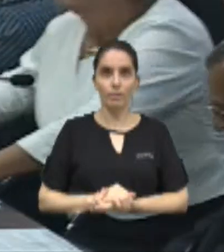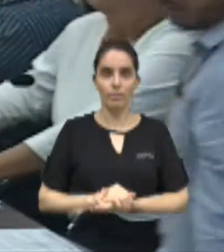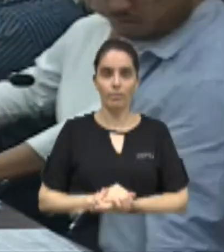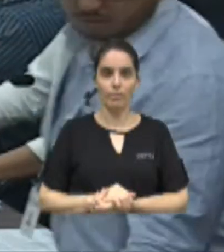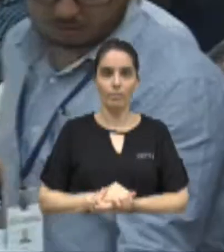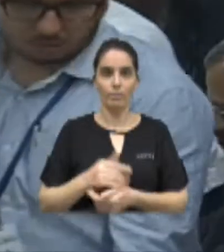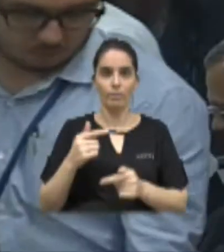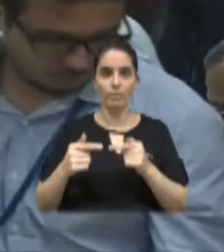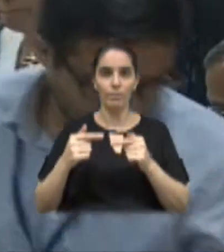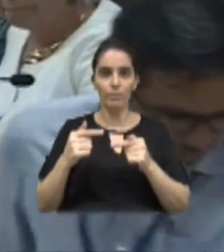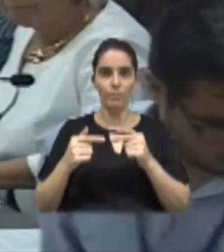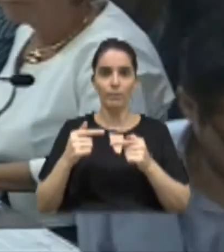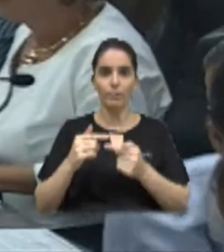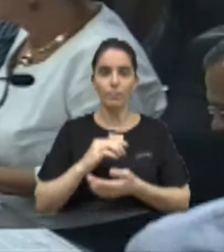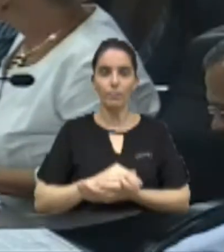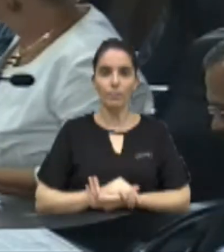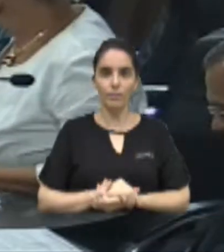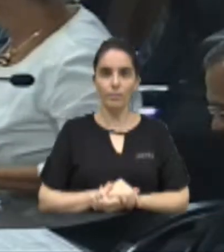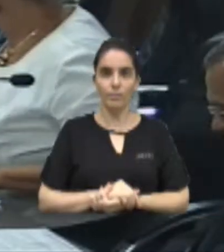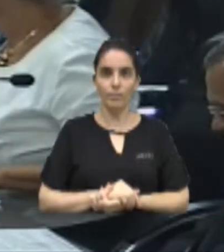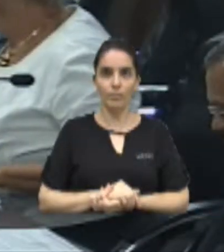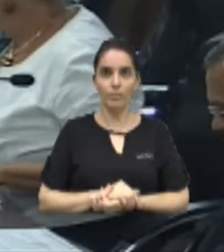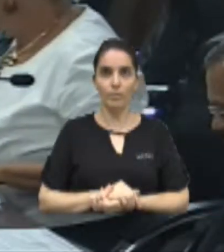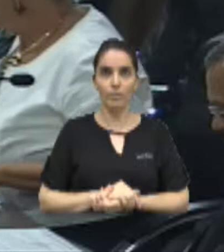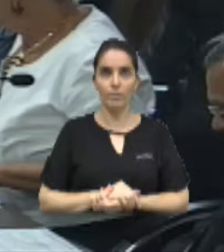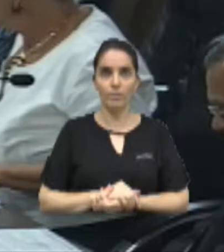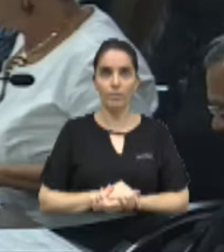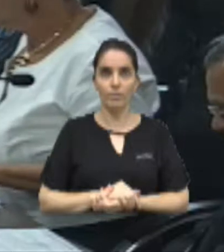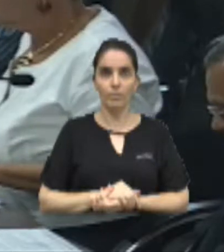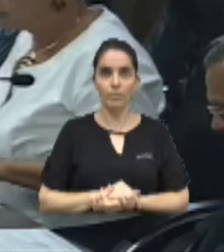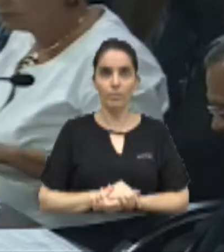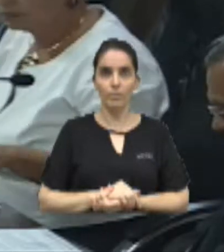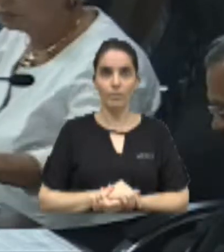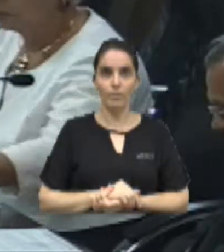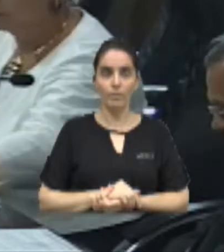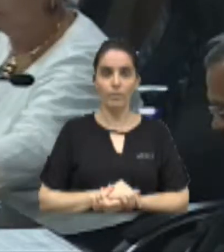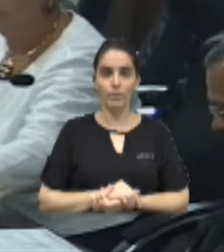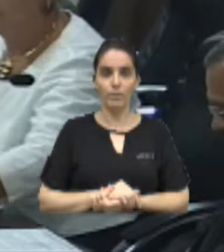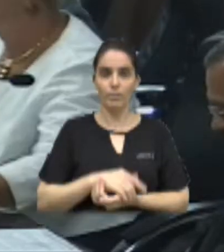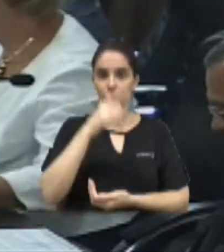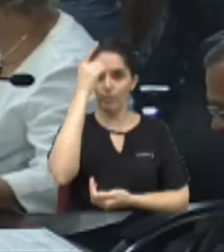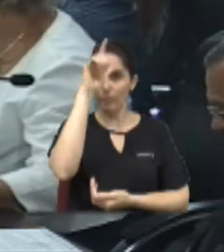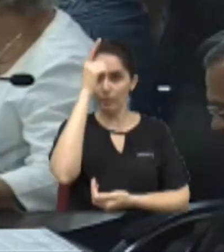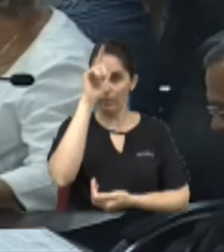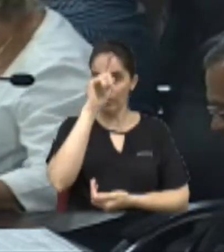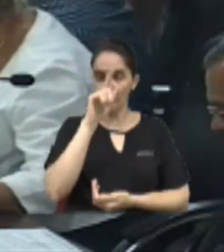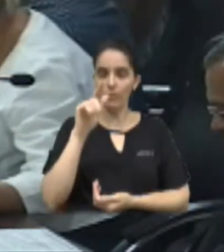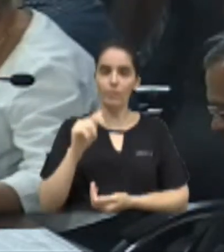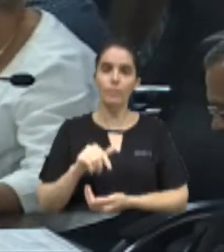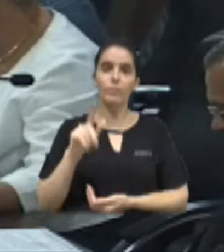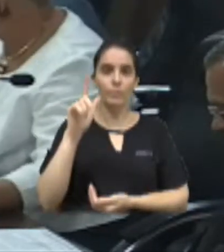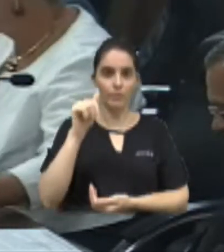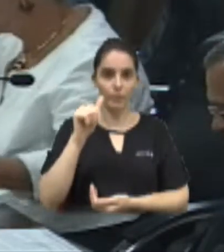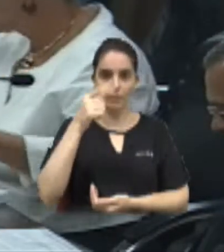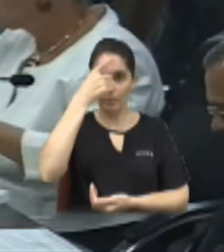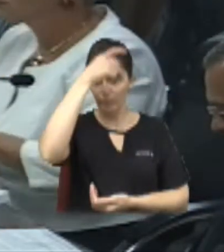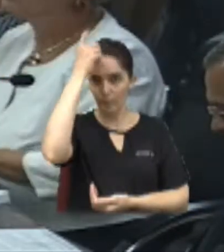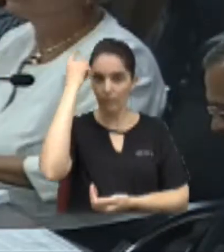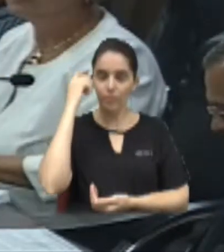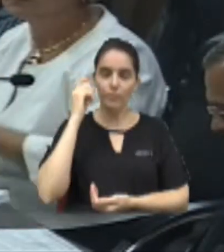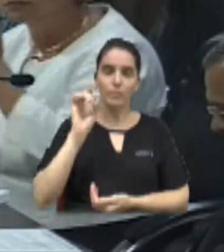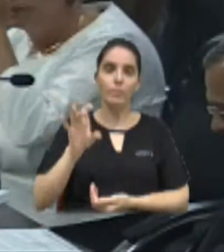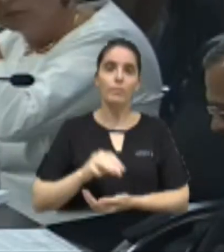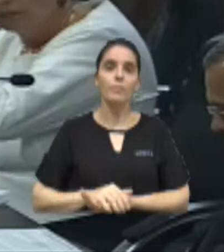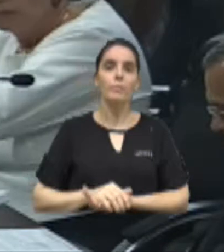Continue a discussão. Eu queria discutir, presidente. Primeiro, Lemão, depois Wagner Barbosa.